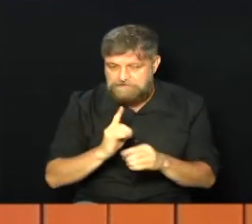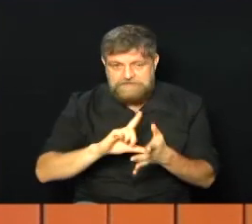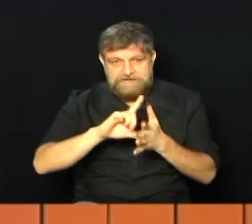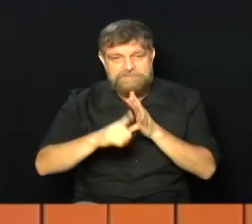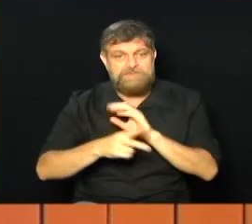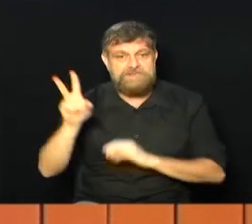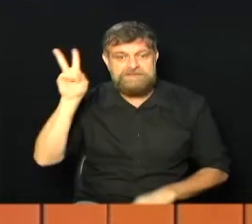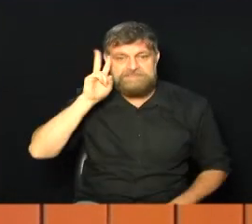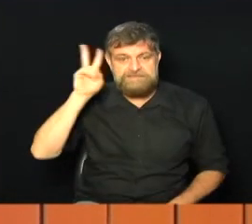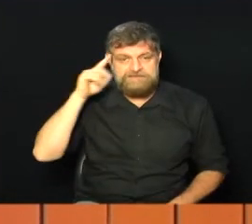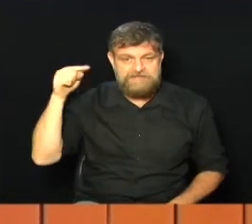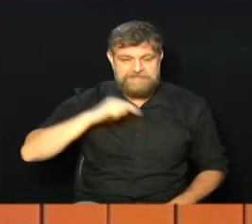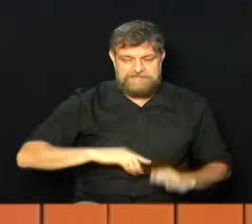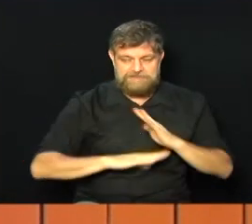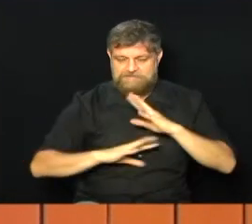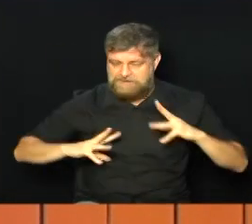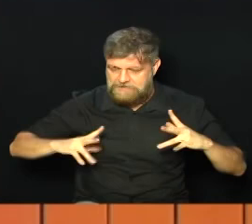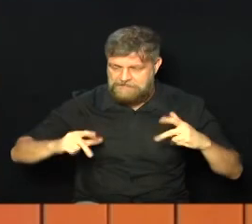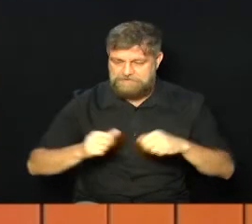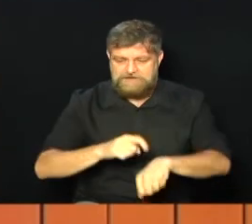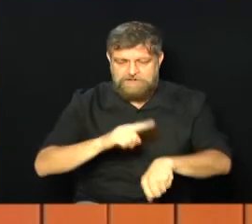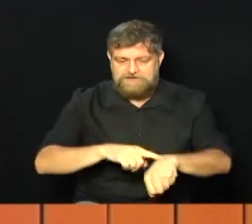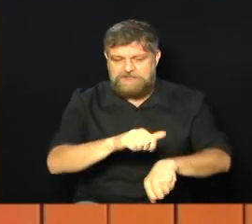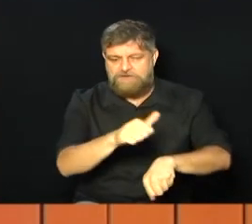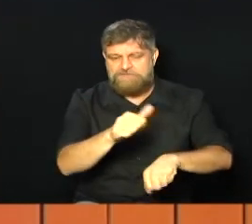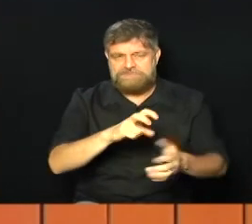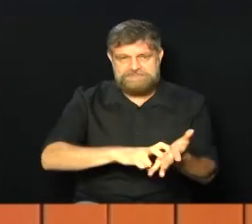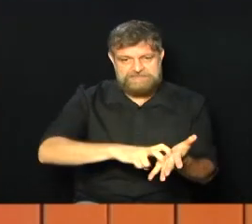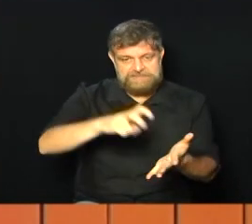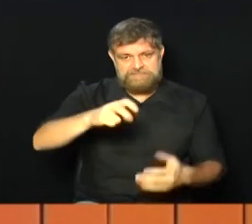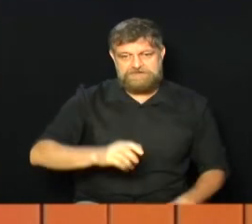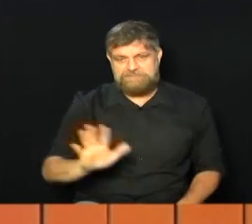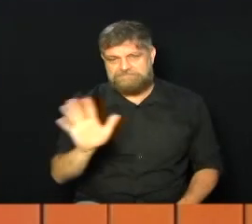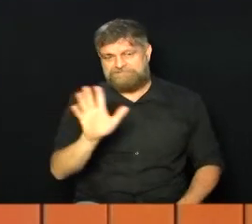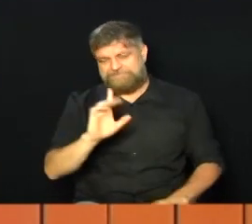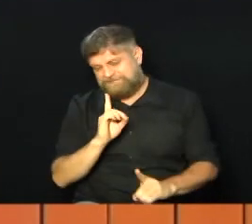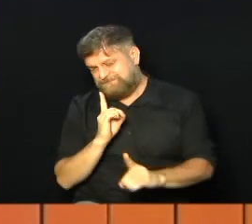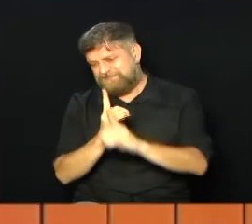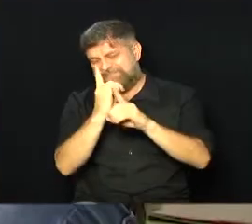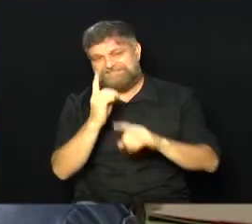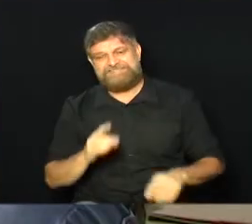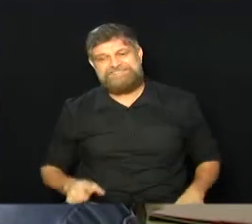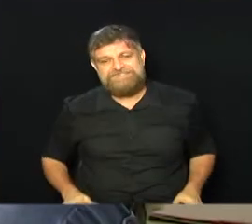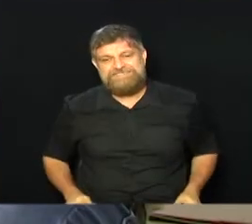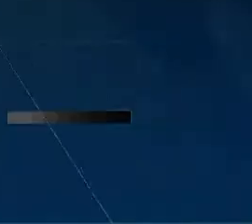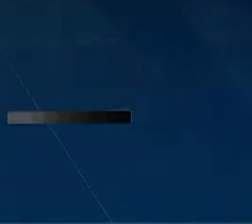segunda-feira com o Câmara Total às 11 horas da manhã. Até lá, tchau, tchau.